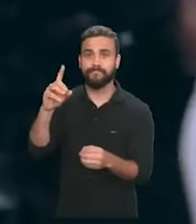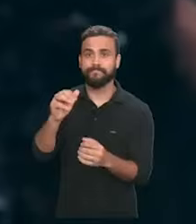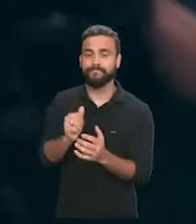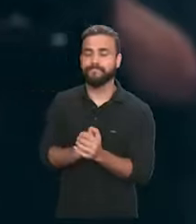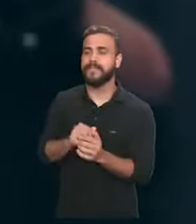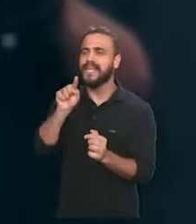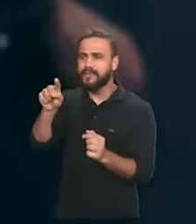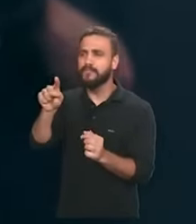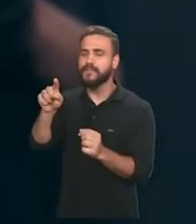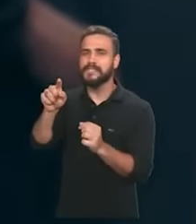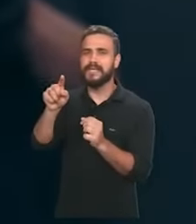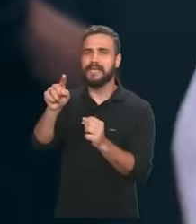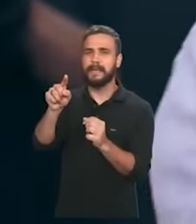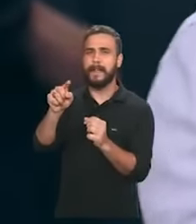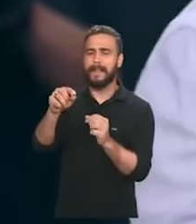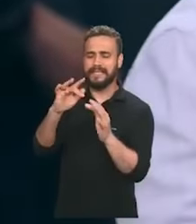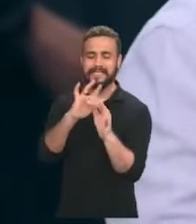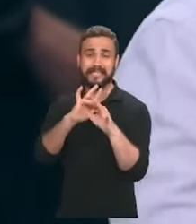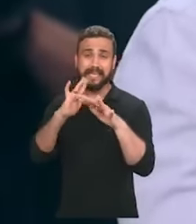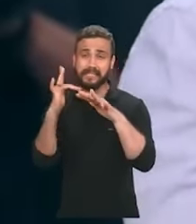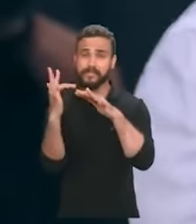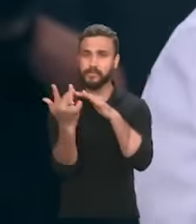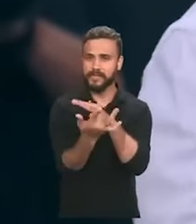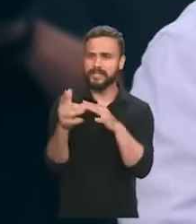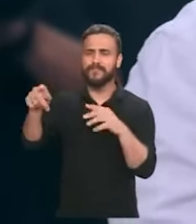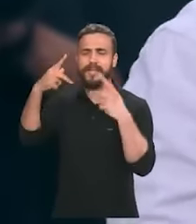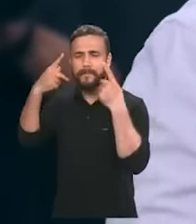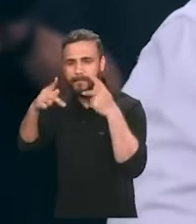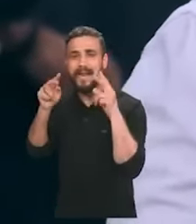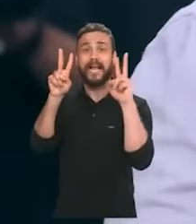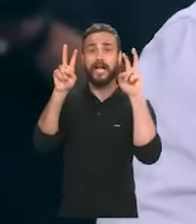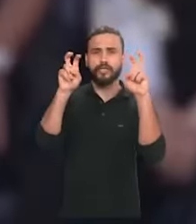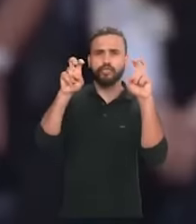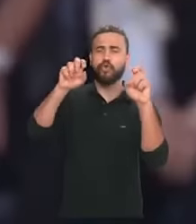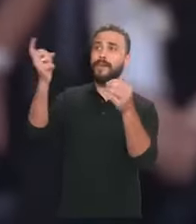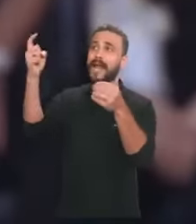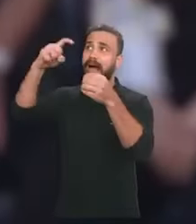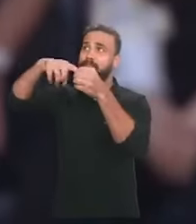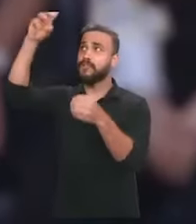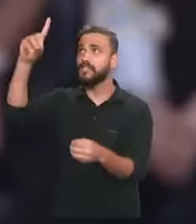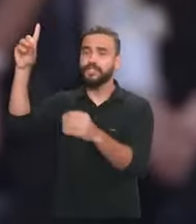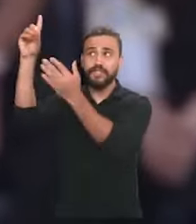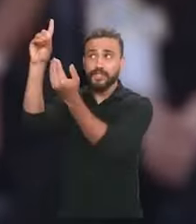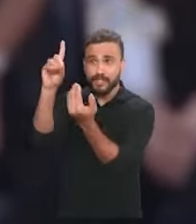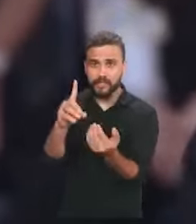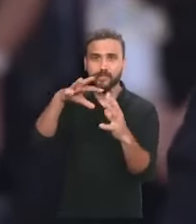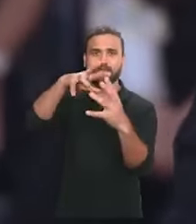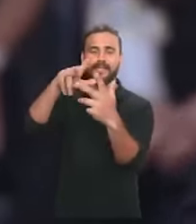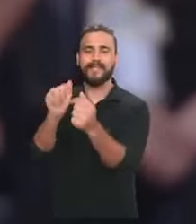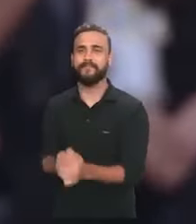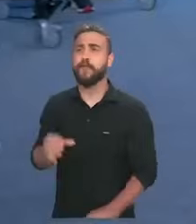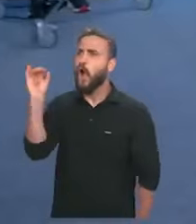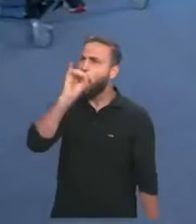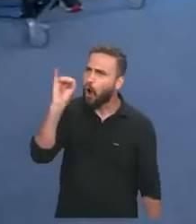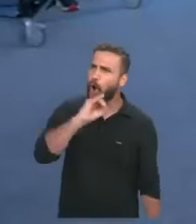sociais. O jovem quer ouvir sobre a volta de Jesus e ele quer se envolver? Oi, gente querida!